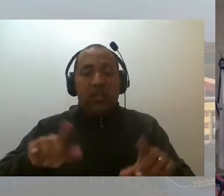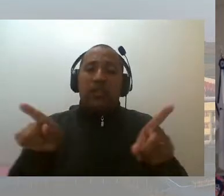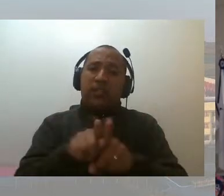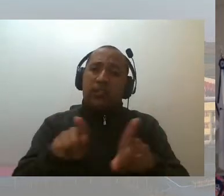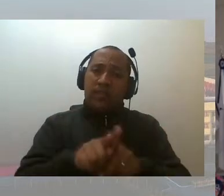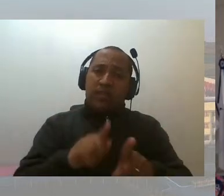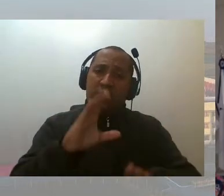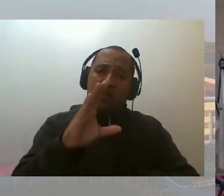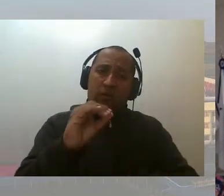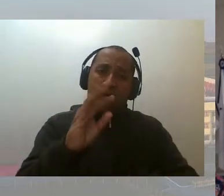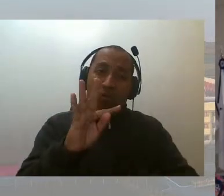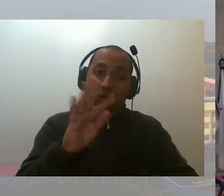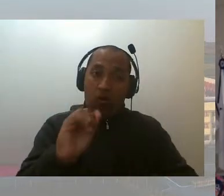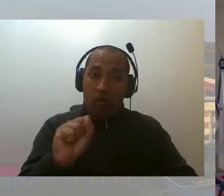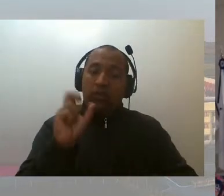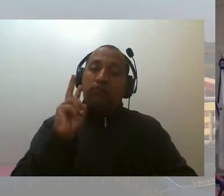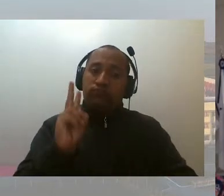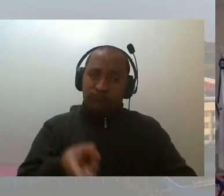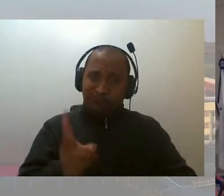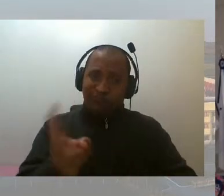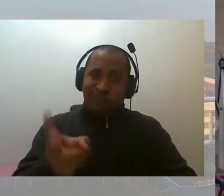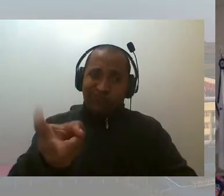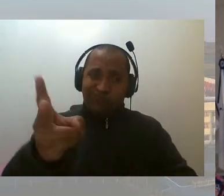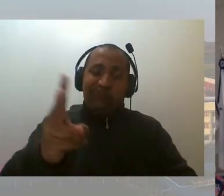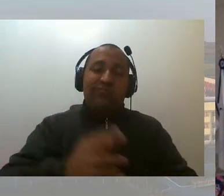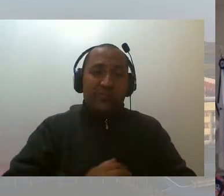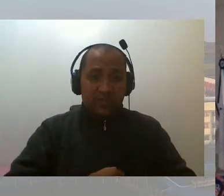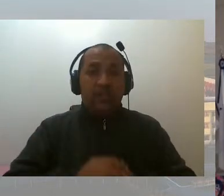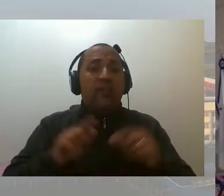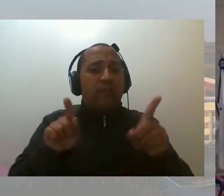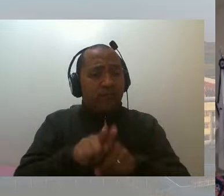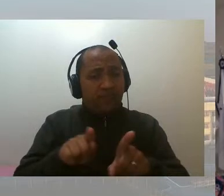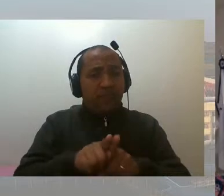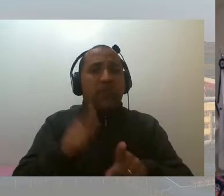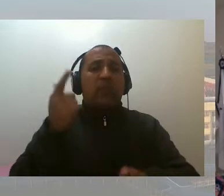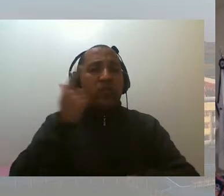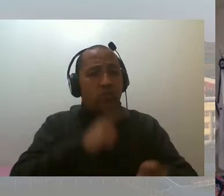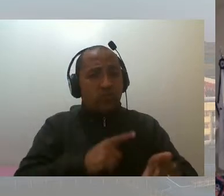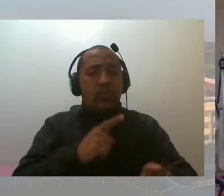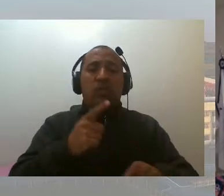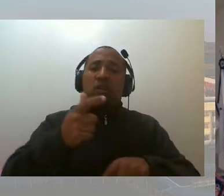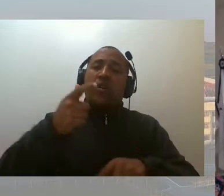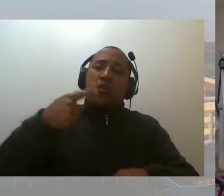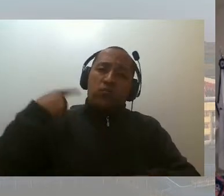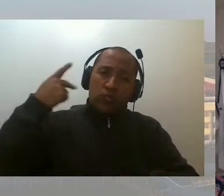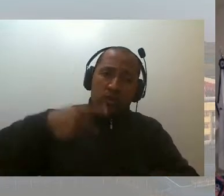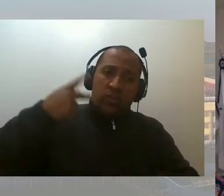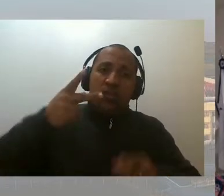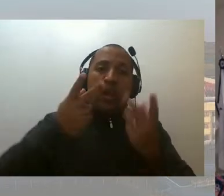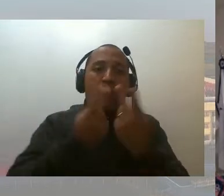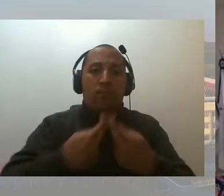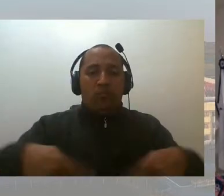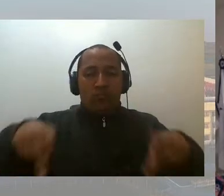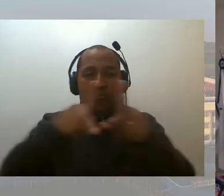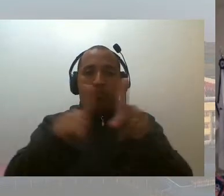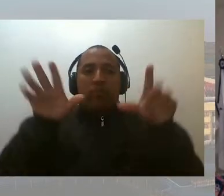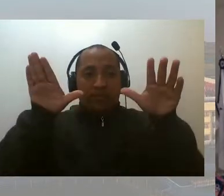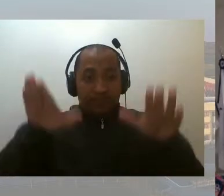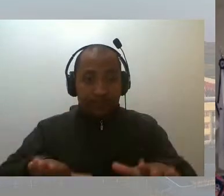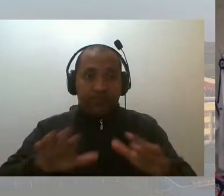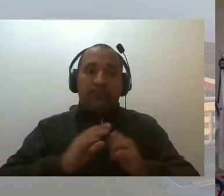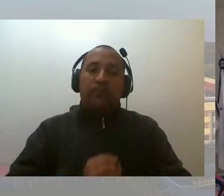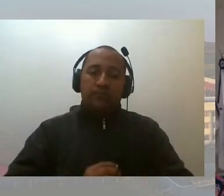sociais, étnicos raciais e a efetivação de políticas públicas de permanência, coisa